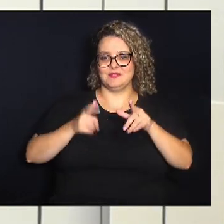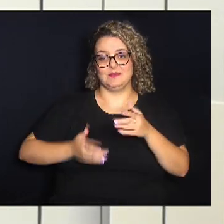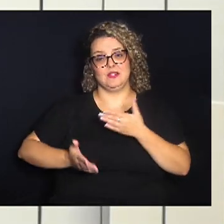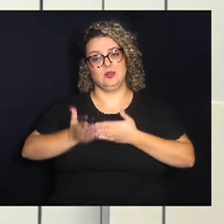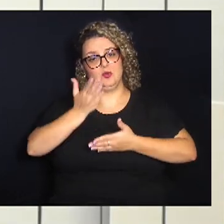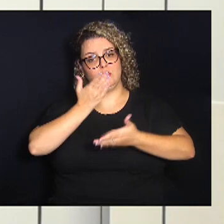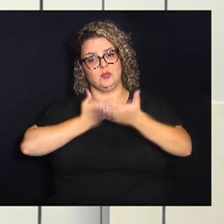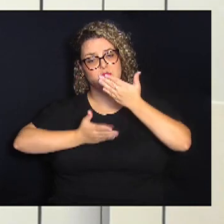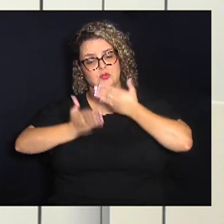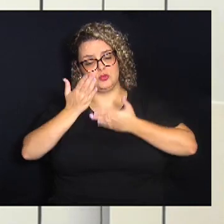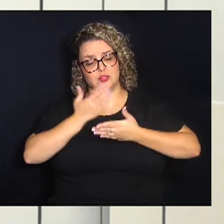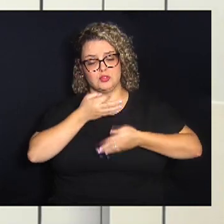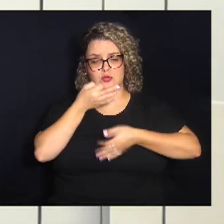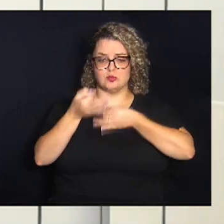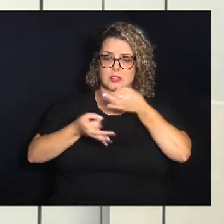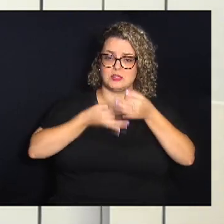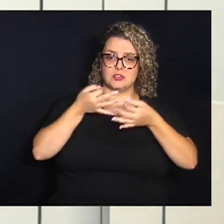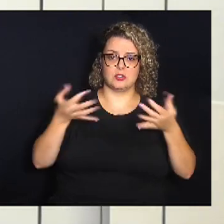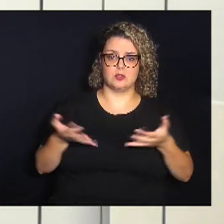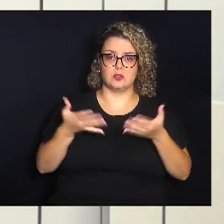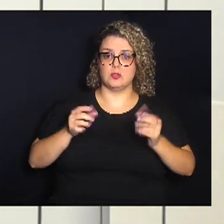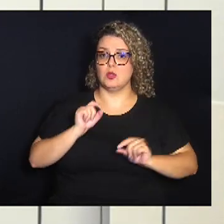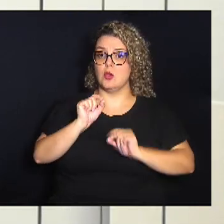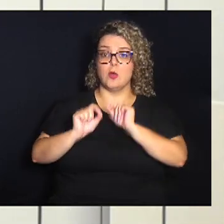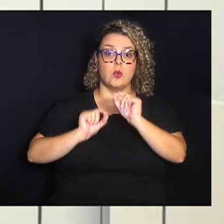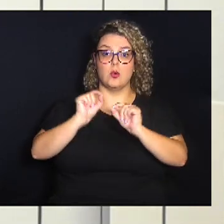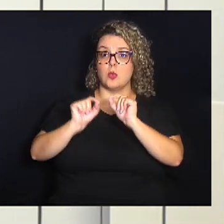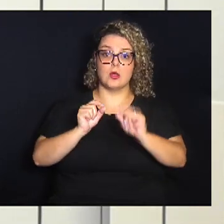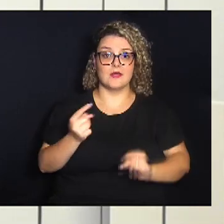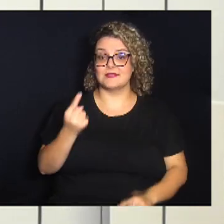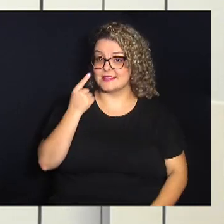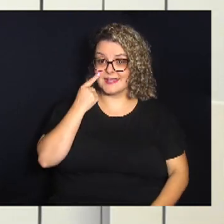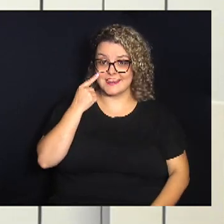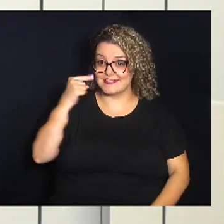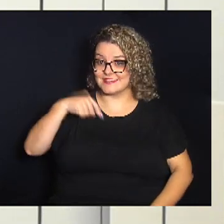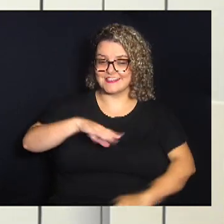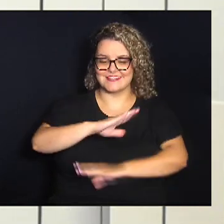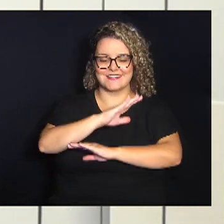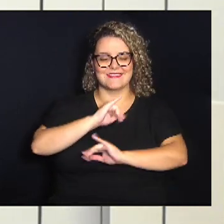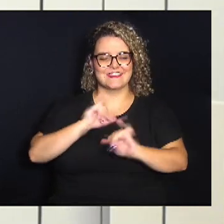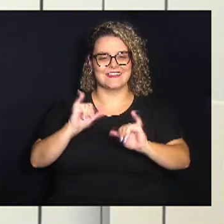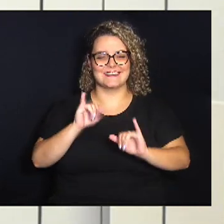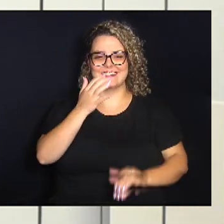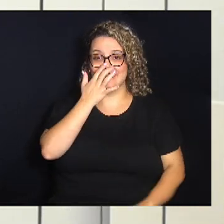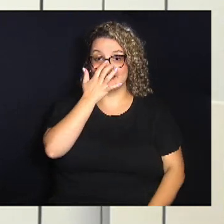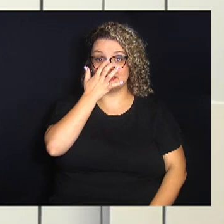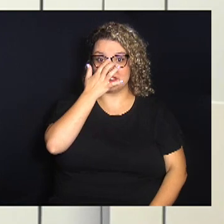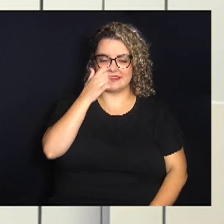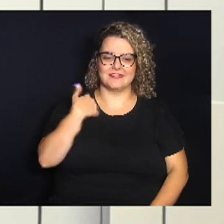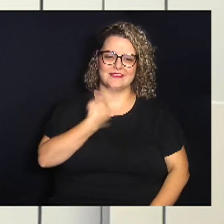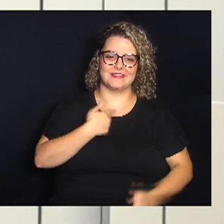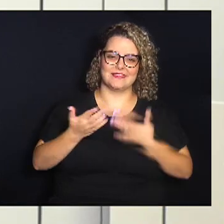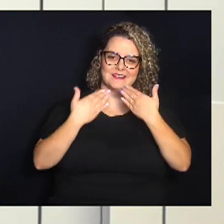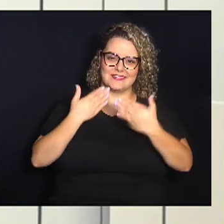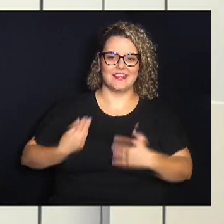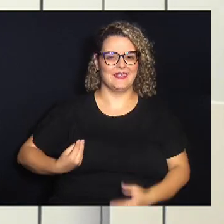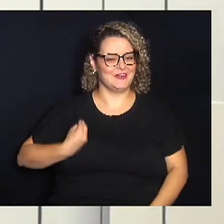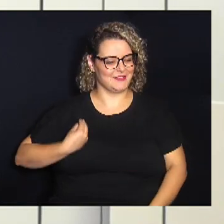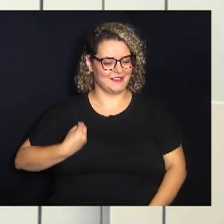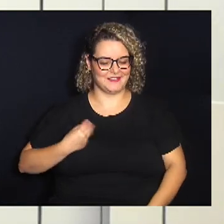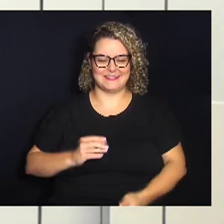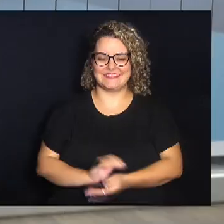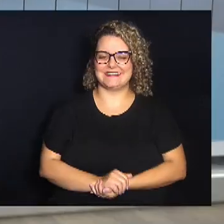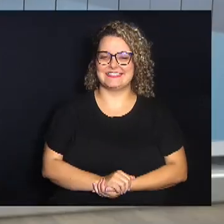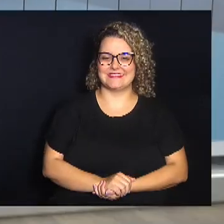pode mandar o seu elogio e uma crítica construtiva. O que você quer assistir aqui no nosso telejornal, que a gente conversa ao